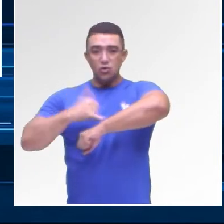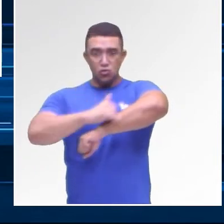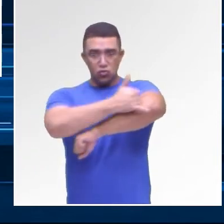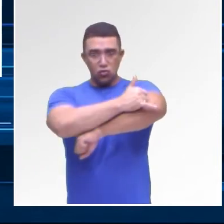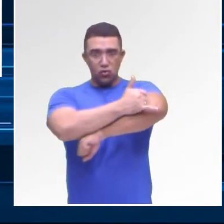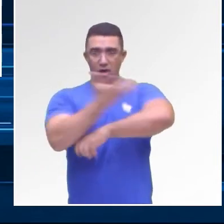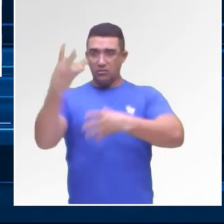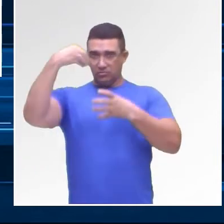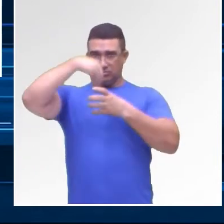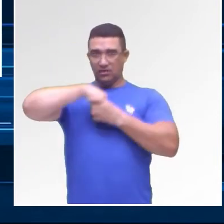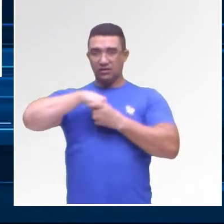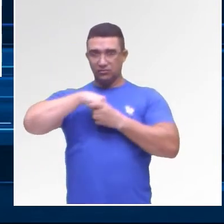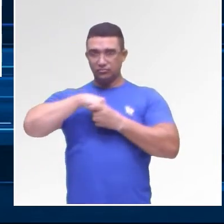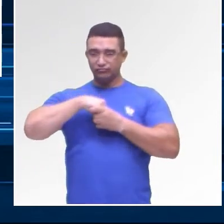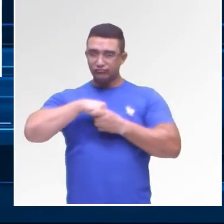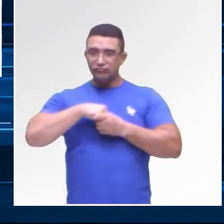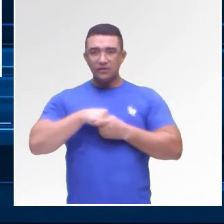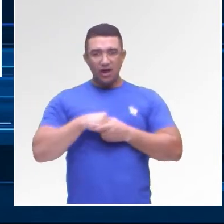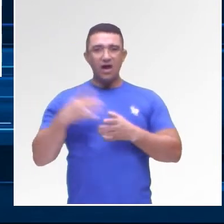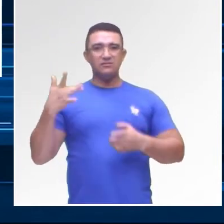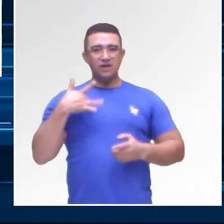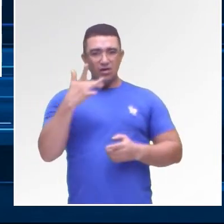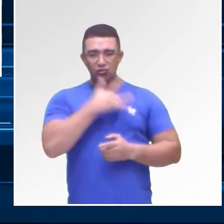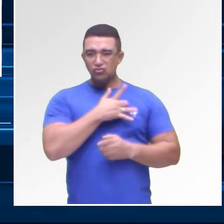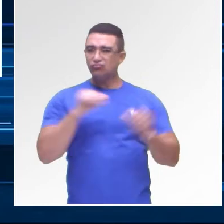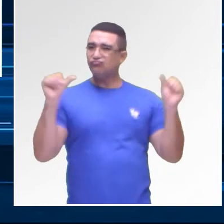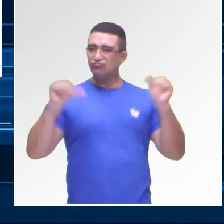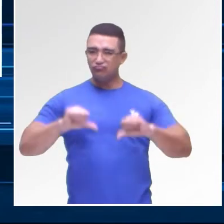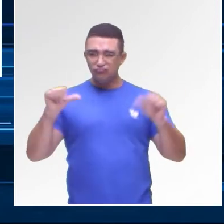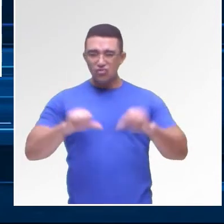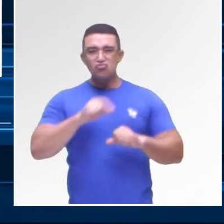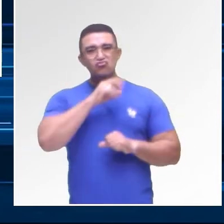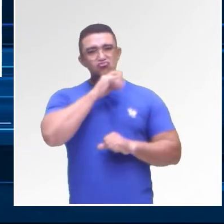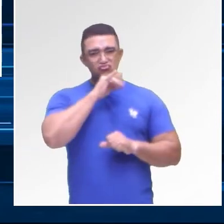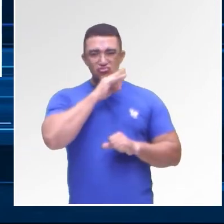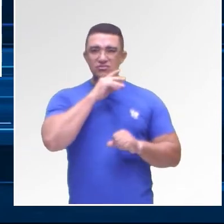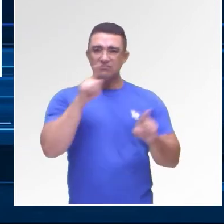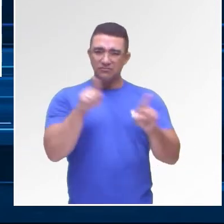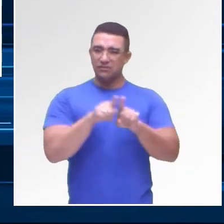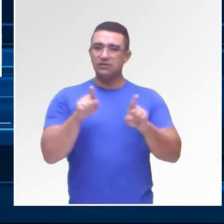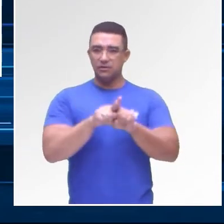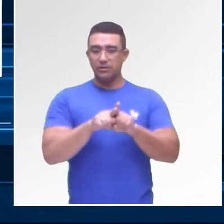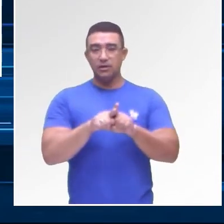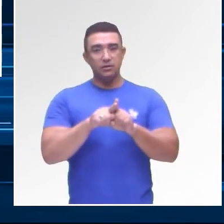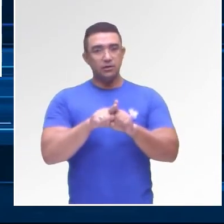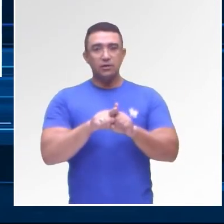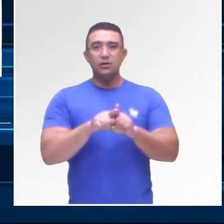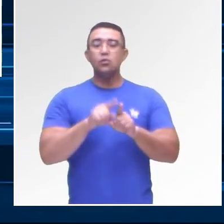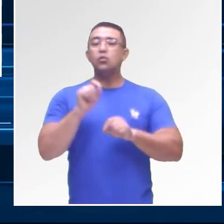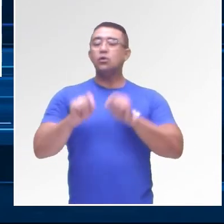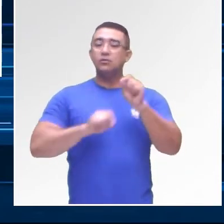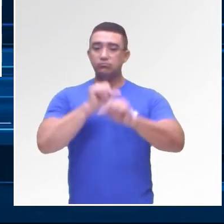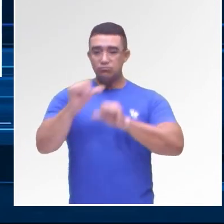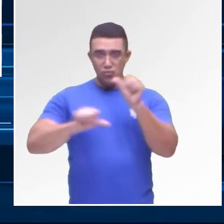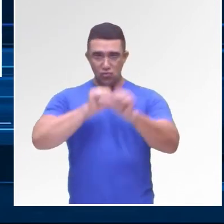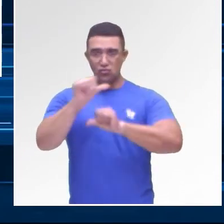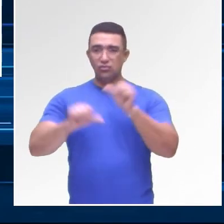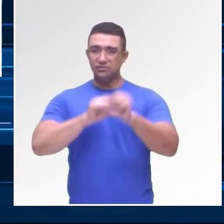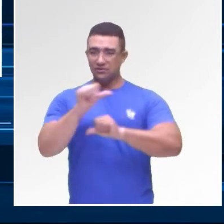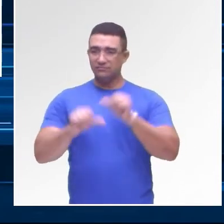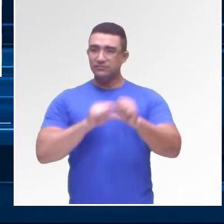vai afetar a nossa saúde, vai afetar o nosso metabolismo, ela vai desacelerar o